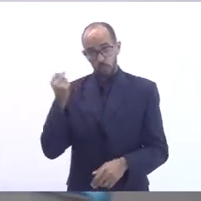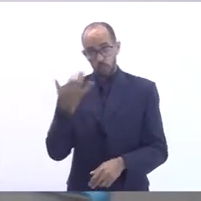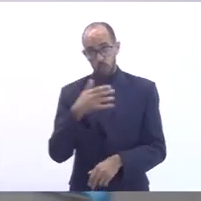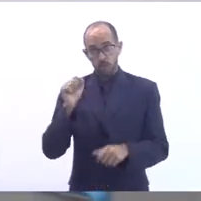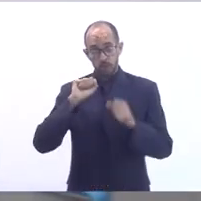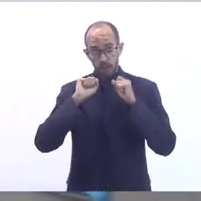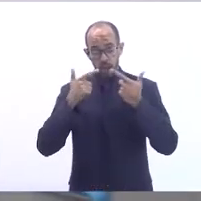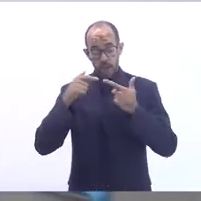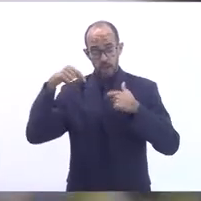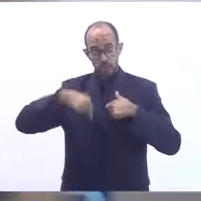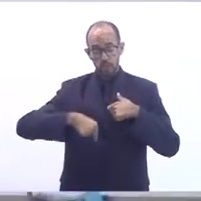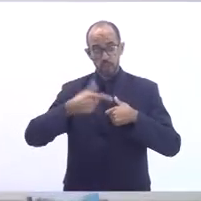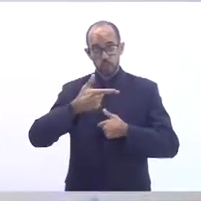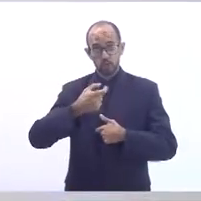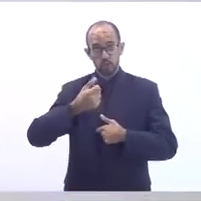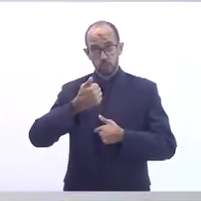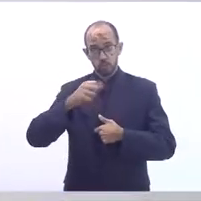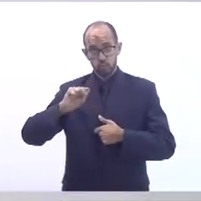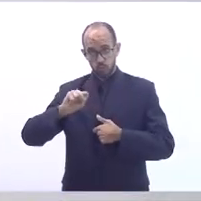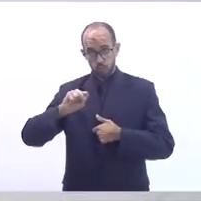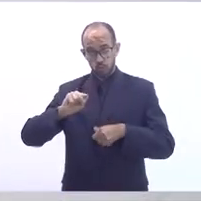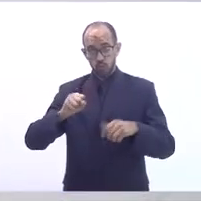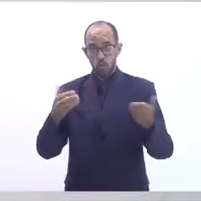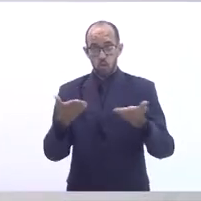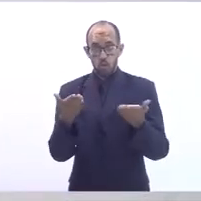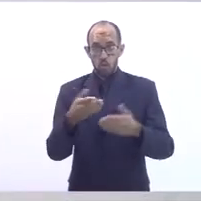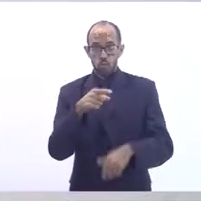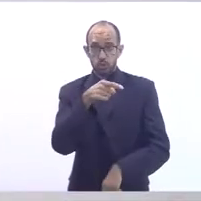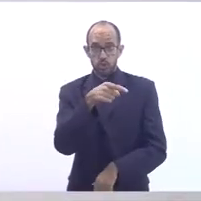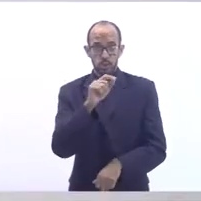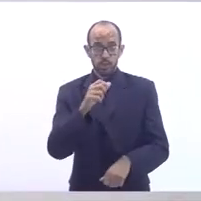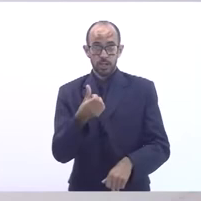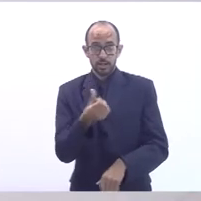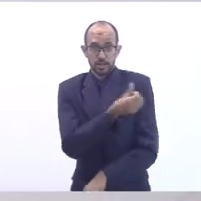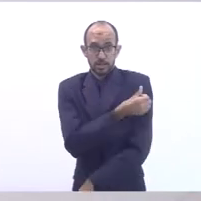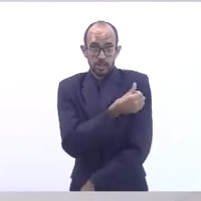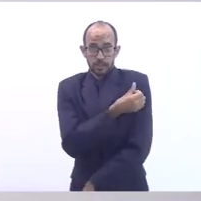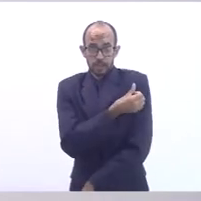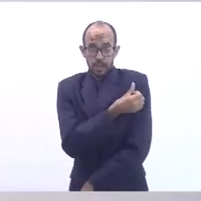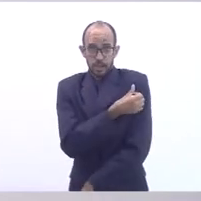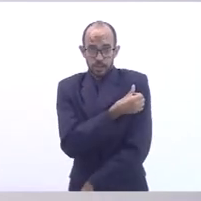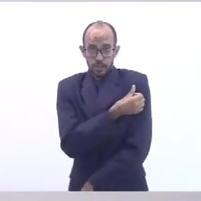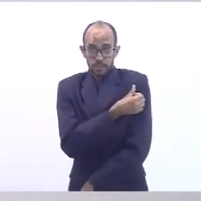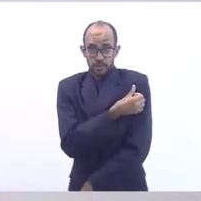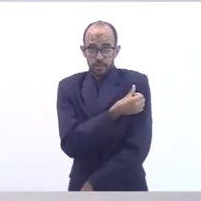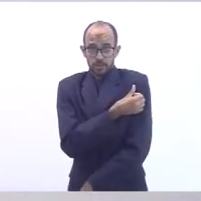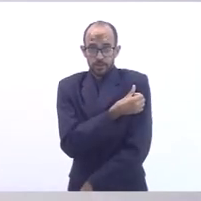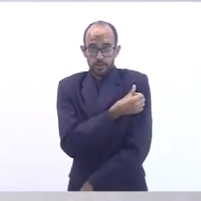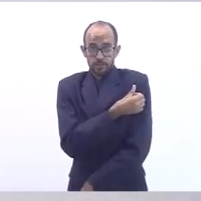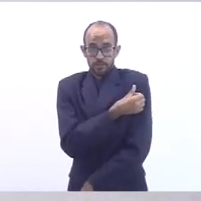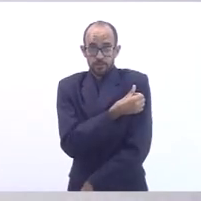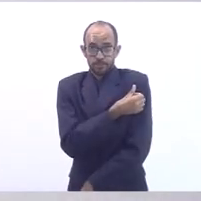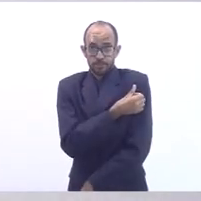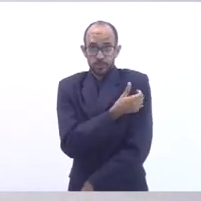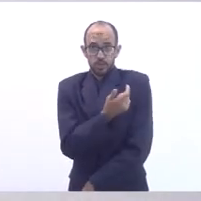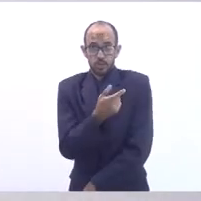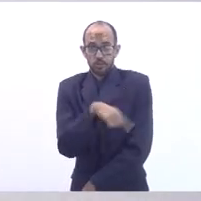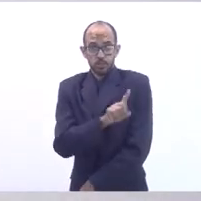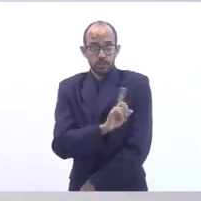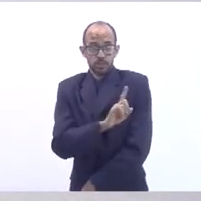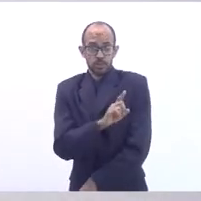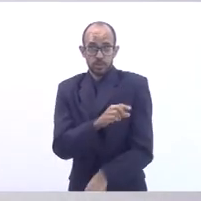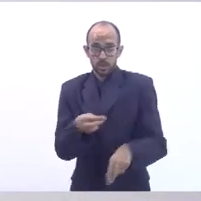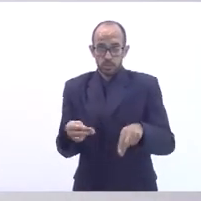na alerj foi em 2018 e hoje ele tá no sexto ano do Ensino Fundamental sem mediadora